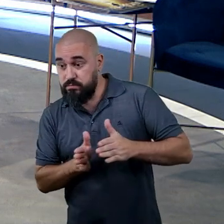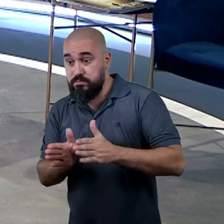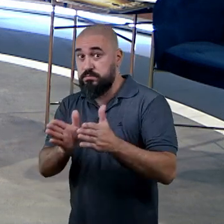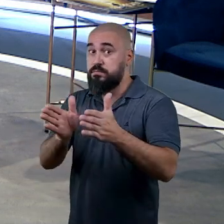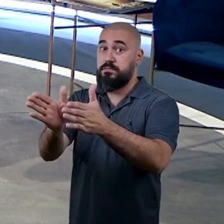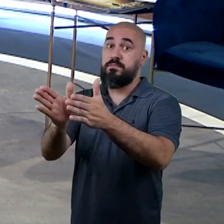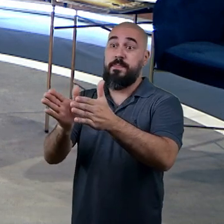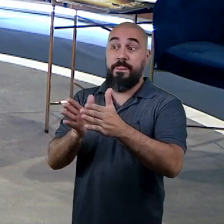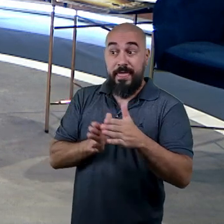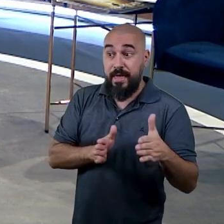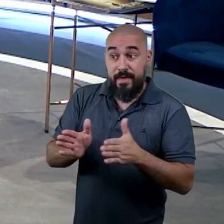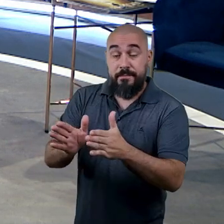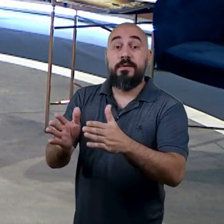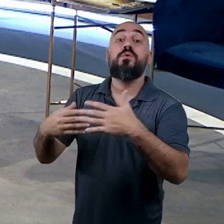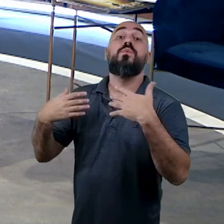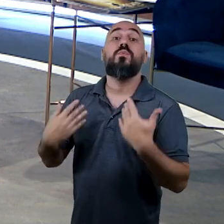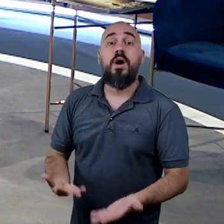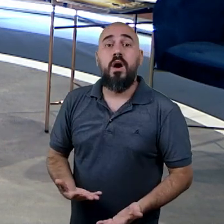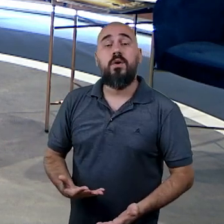vida perfeita.